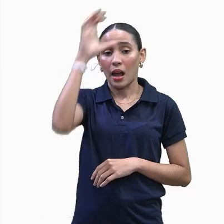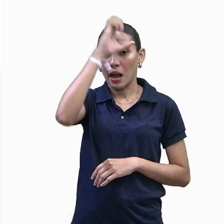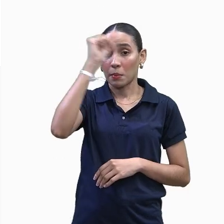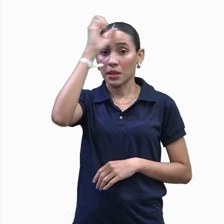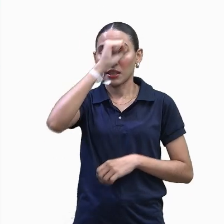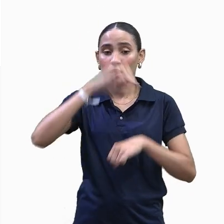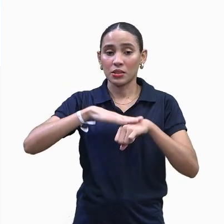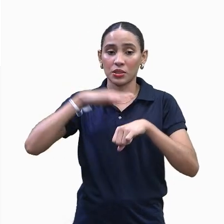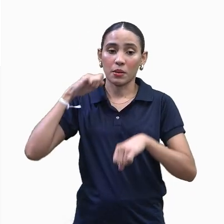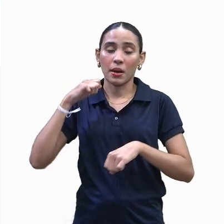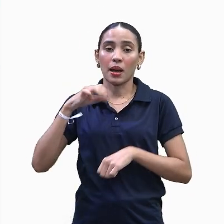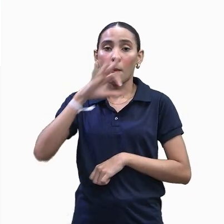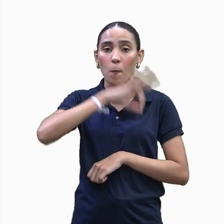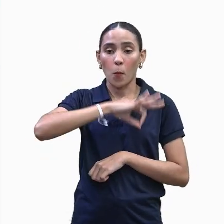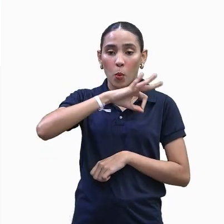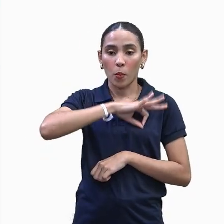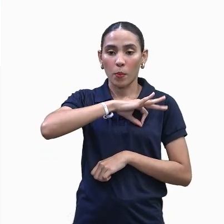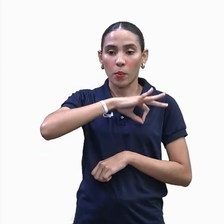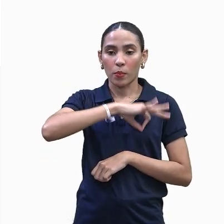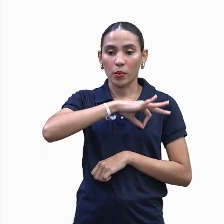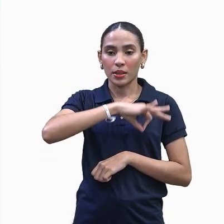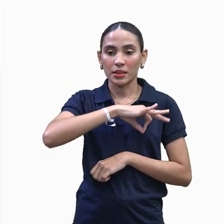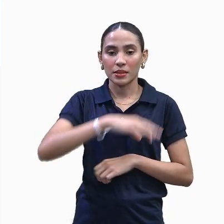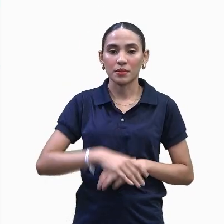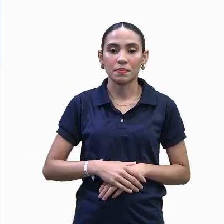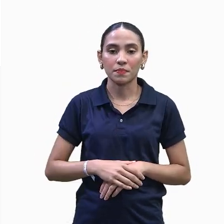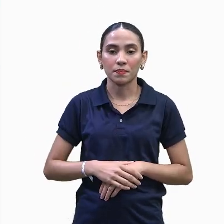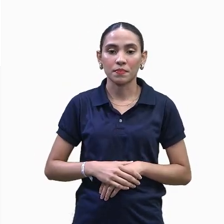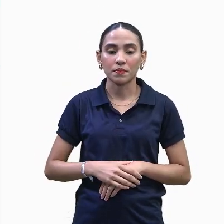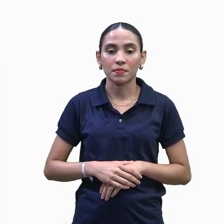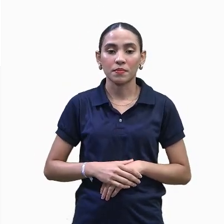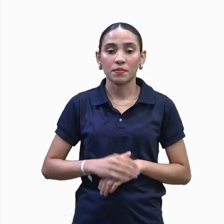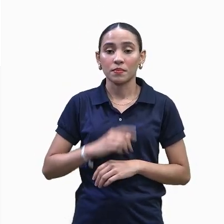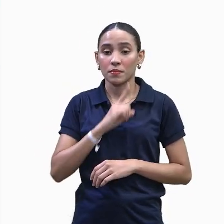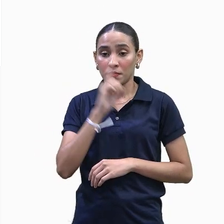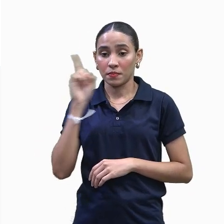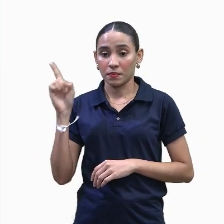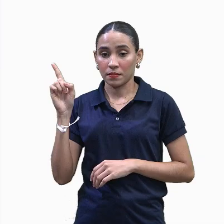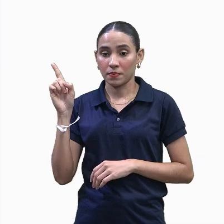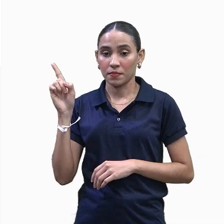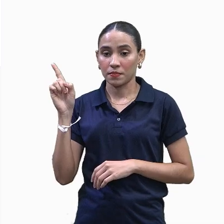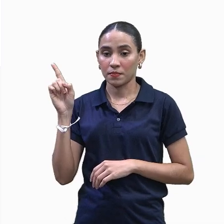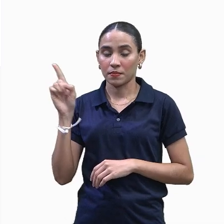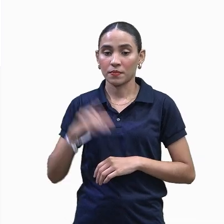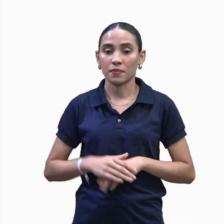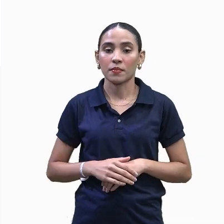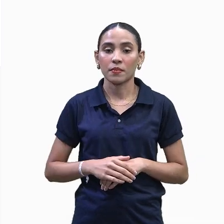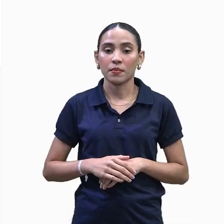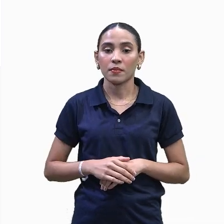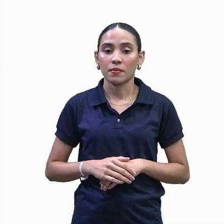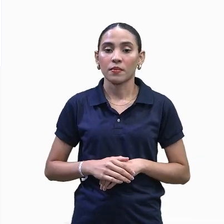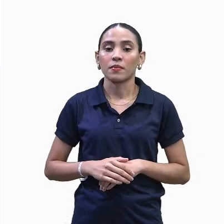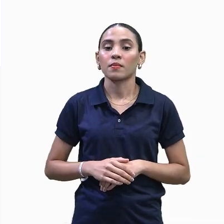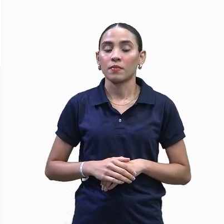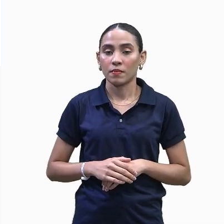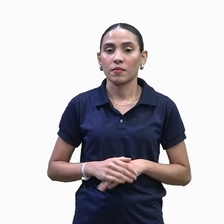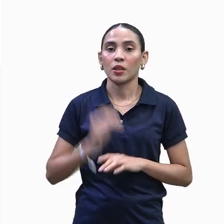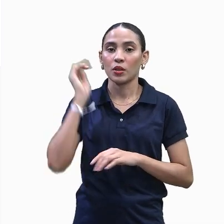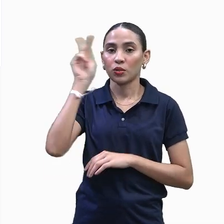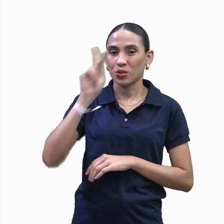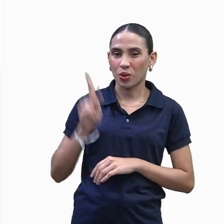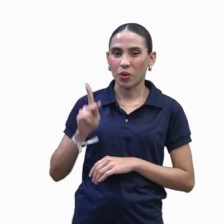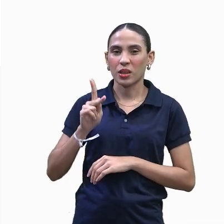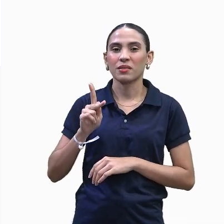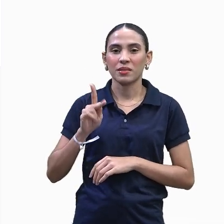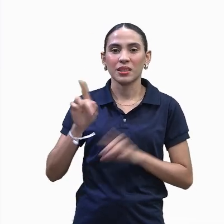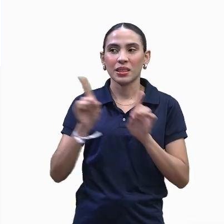escrito por Fernando Veríssimo, né? E o outro, o de Mário Quintana, é uma pequena crônica policial, que no caso está